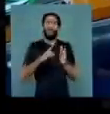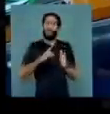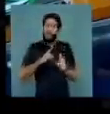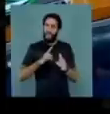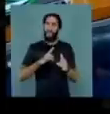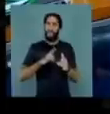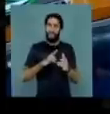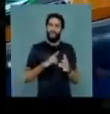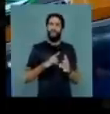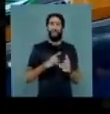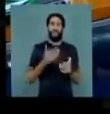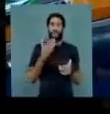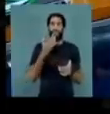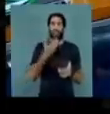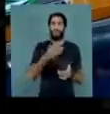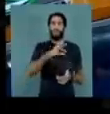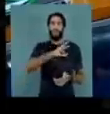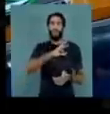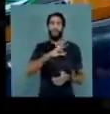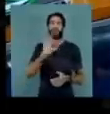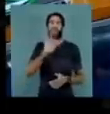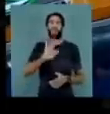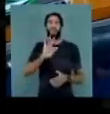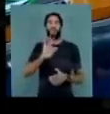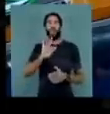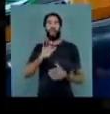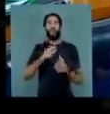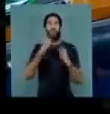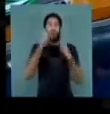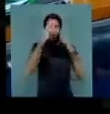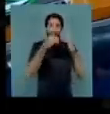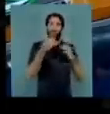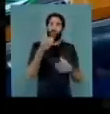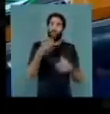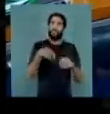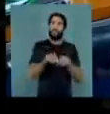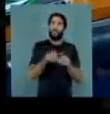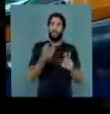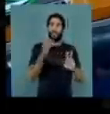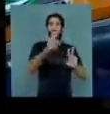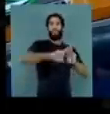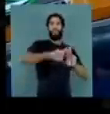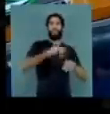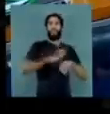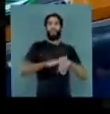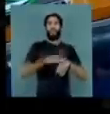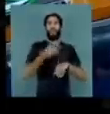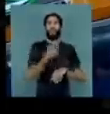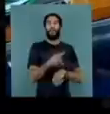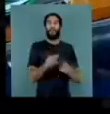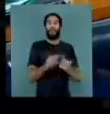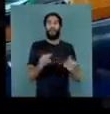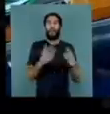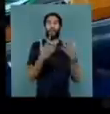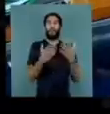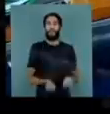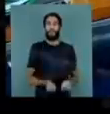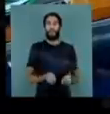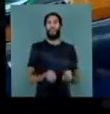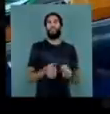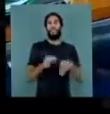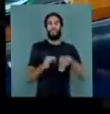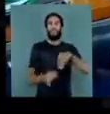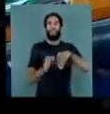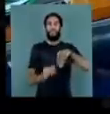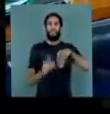que solicitou no caso da Polícia Federal Inclusive a prisão do senador Marcos Durval que não foi aceita pelo Ministro Alexandre